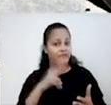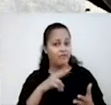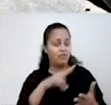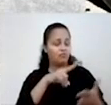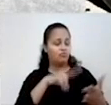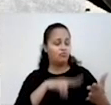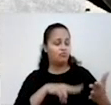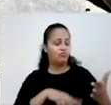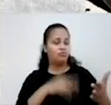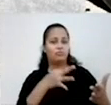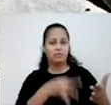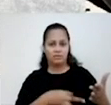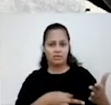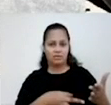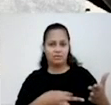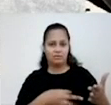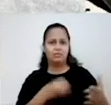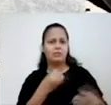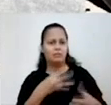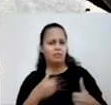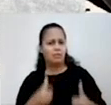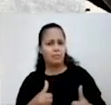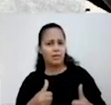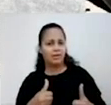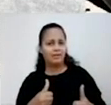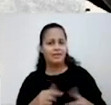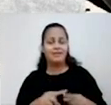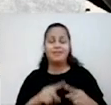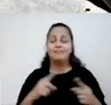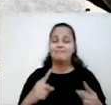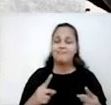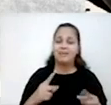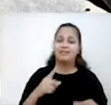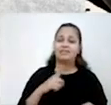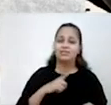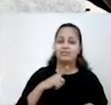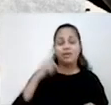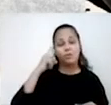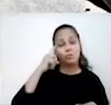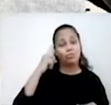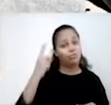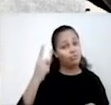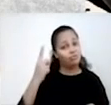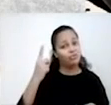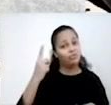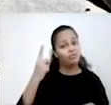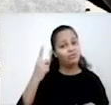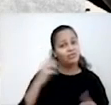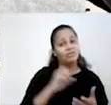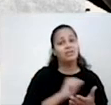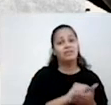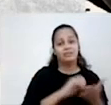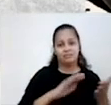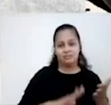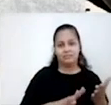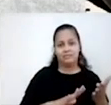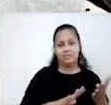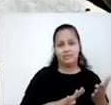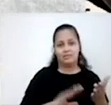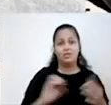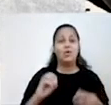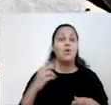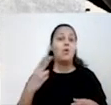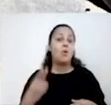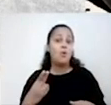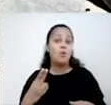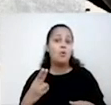estiver tudo correto, né, estamos indo muito bem. Agora, se estiver com dúvidas durante o